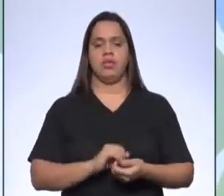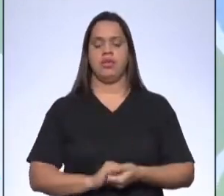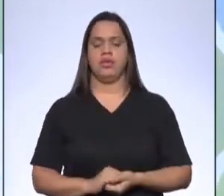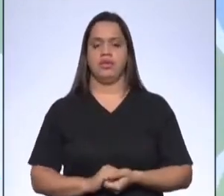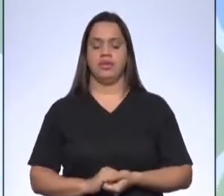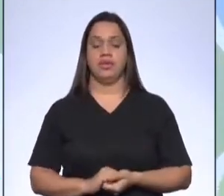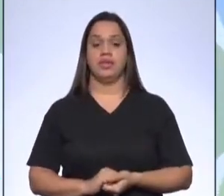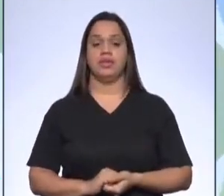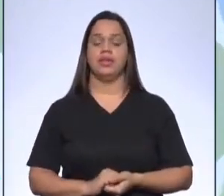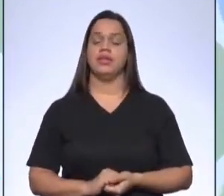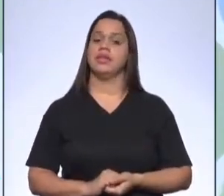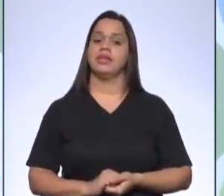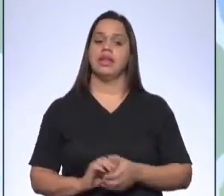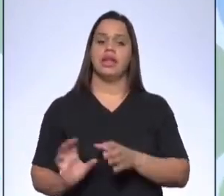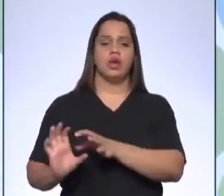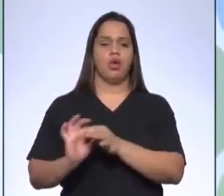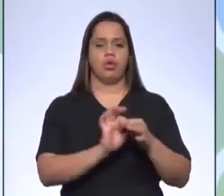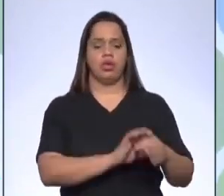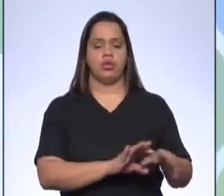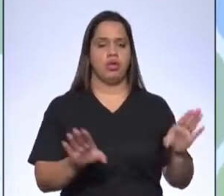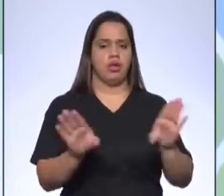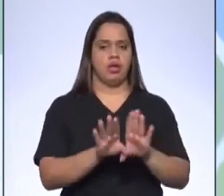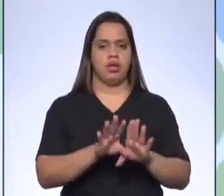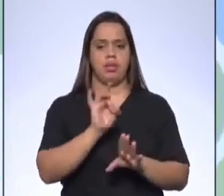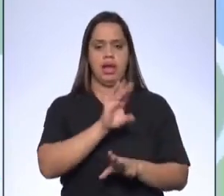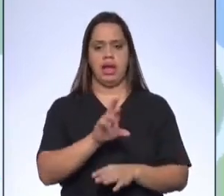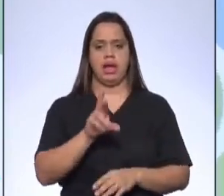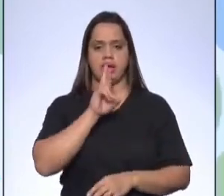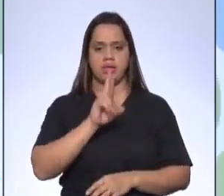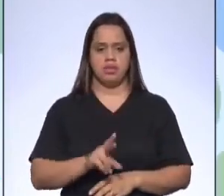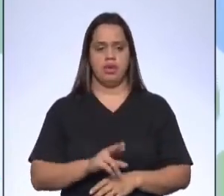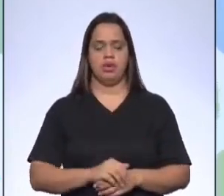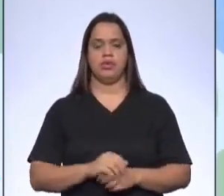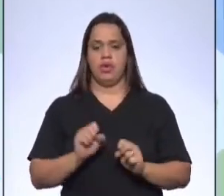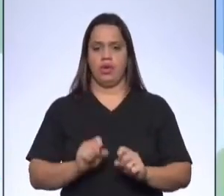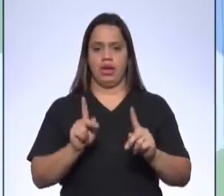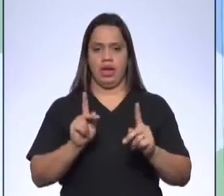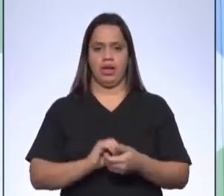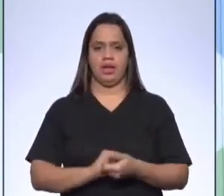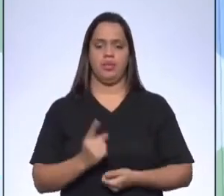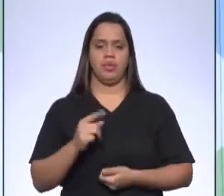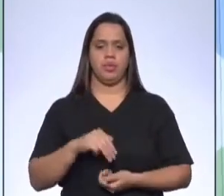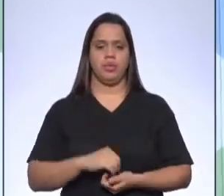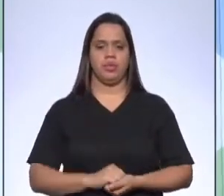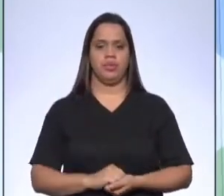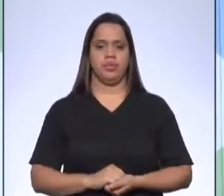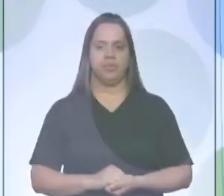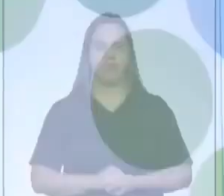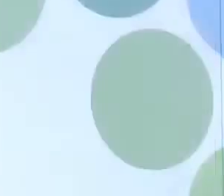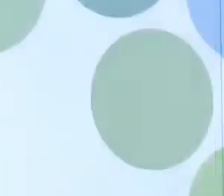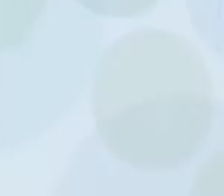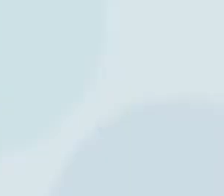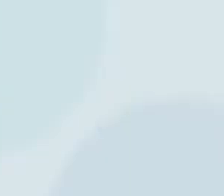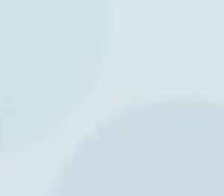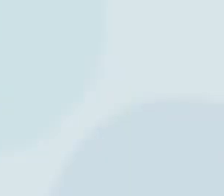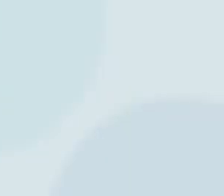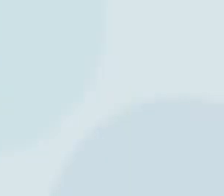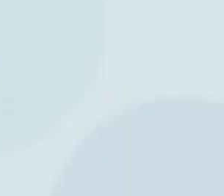questões e contextualizarmos aqui com a professora Janaína. Ok? 1 minuto.